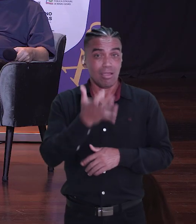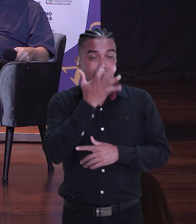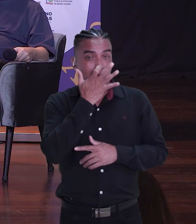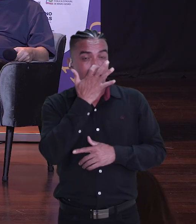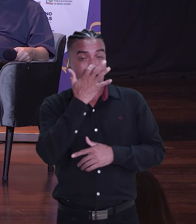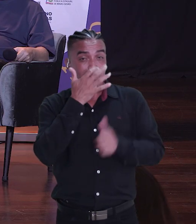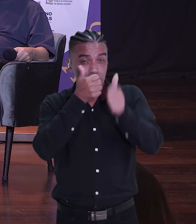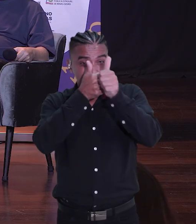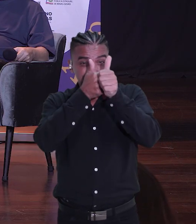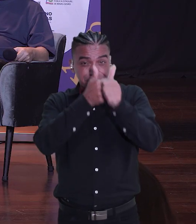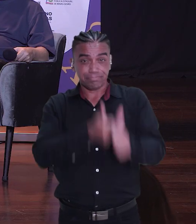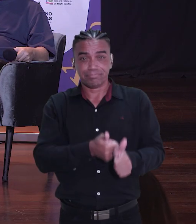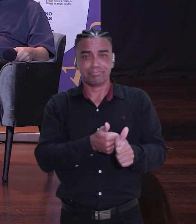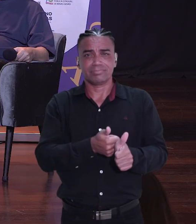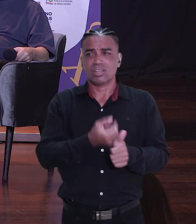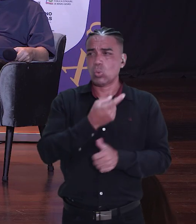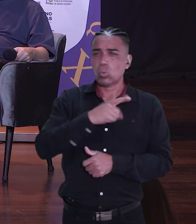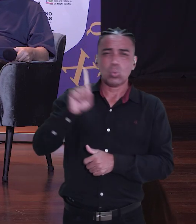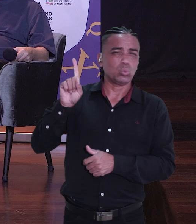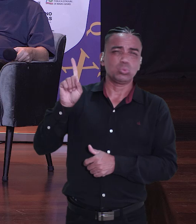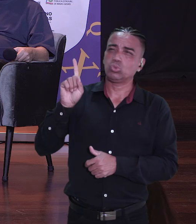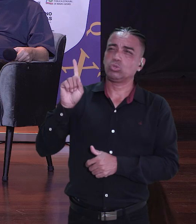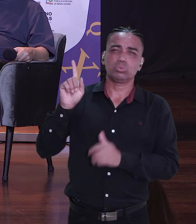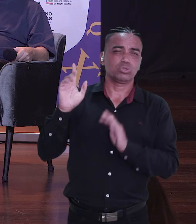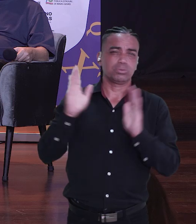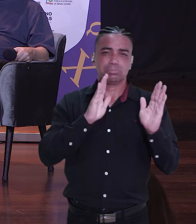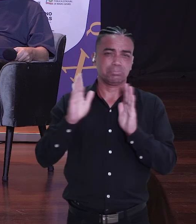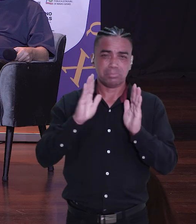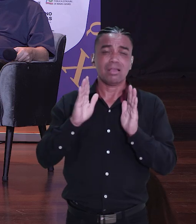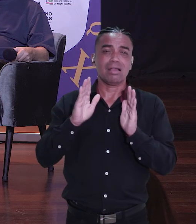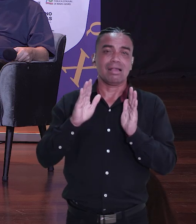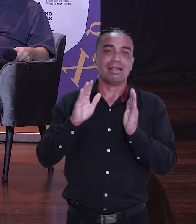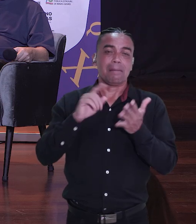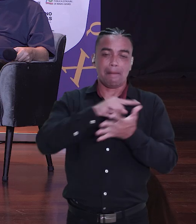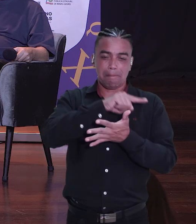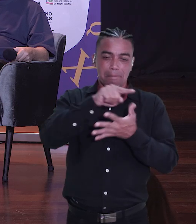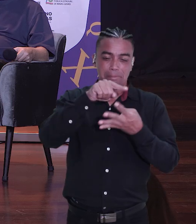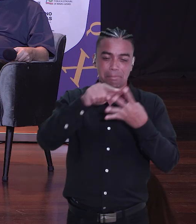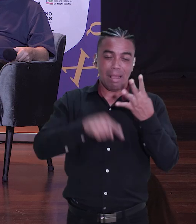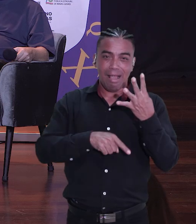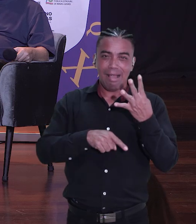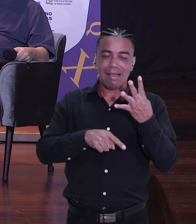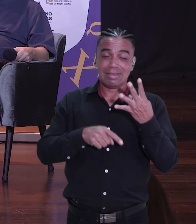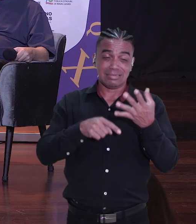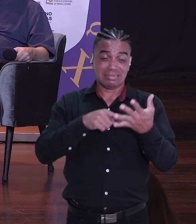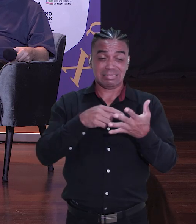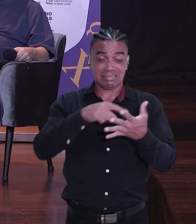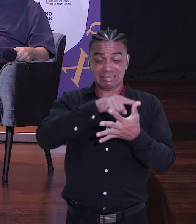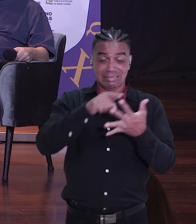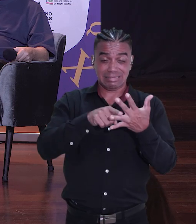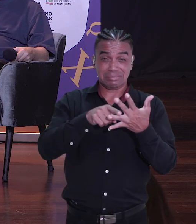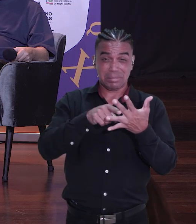de admirar, de acompanhar, nos últimos, digamos, 4 selos, né? Os 3 primeiros eu